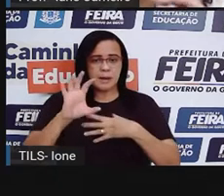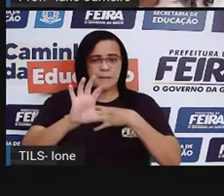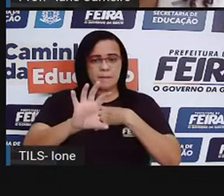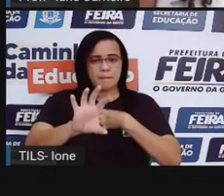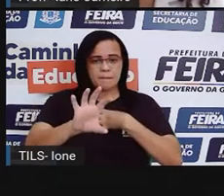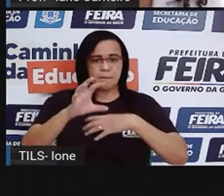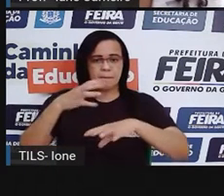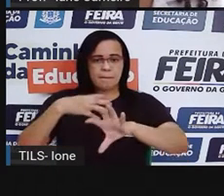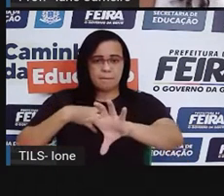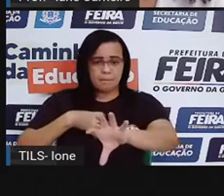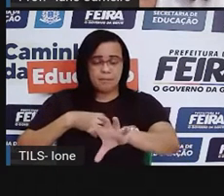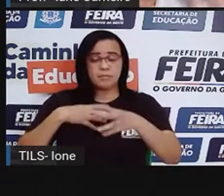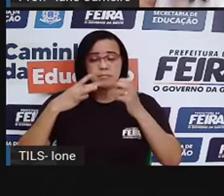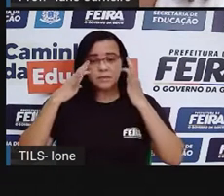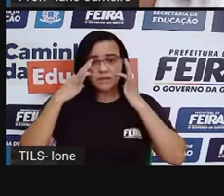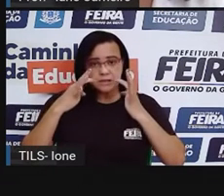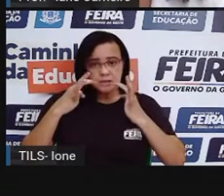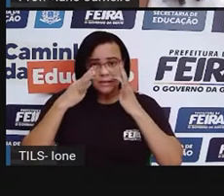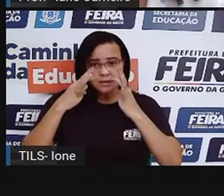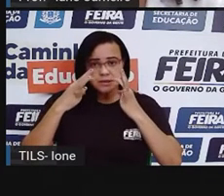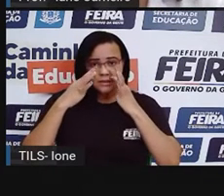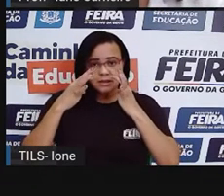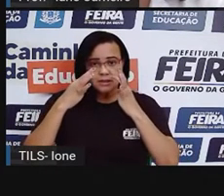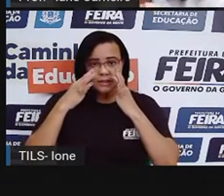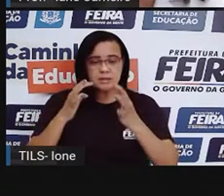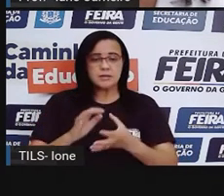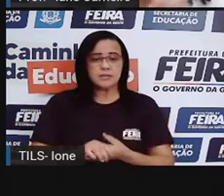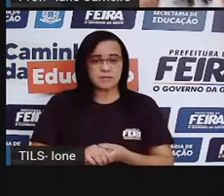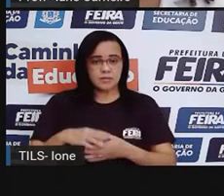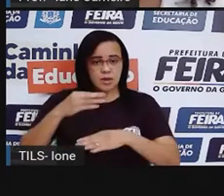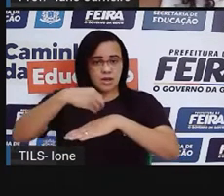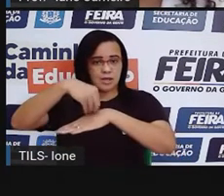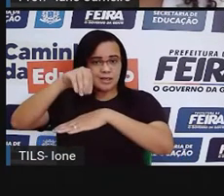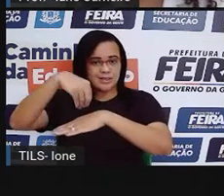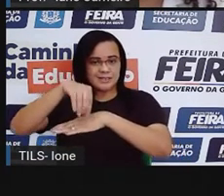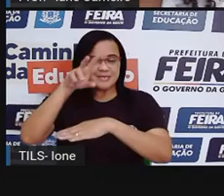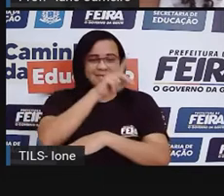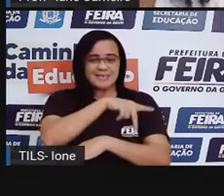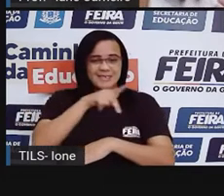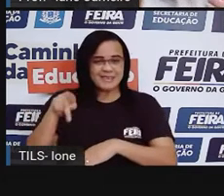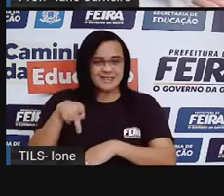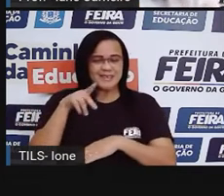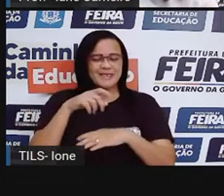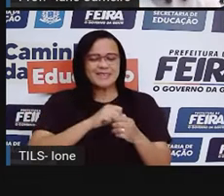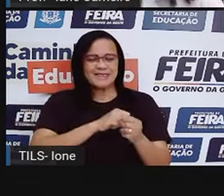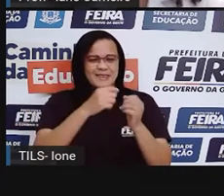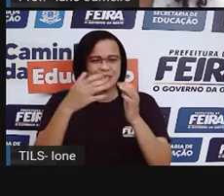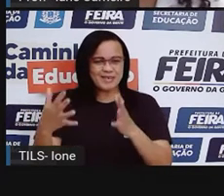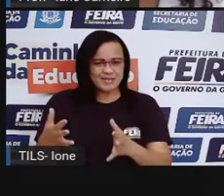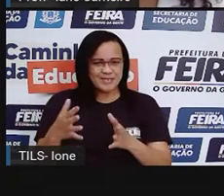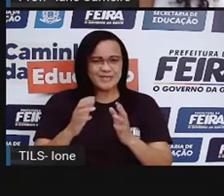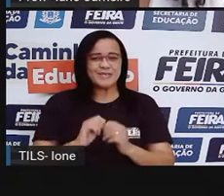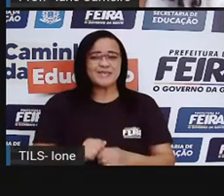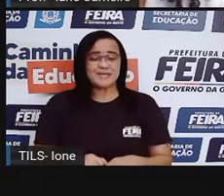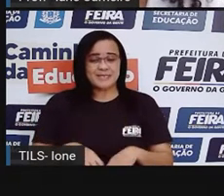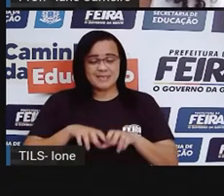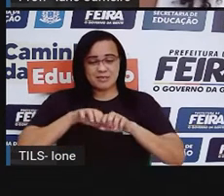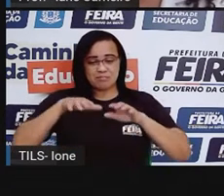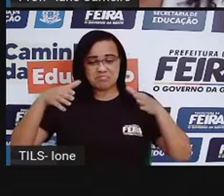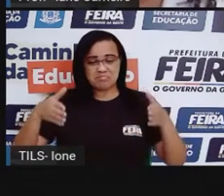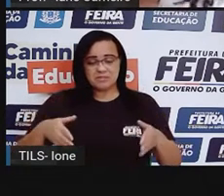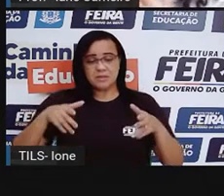Então, prestem bastante atenção, sigam aquela dica, né, que a Pró sempre dá para vocês, de ficar bem confortável aí